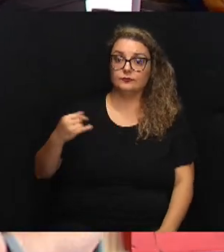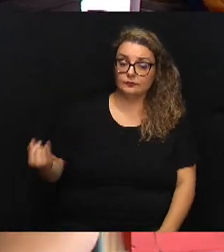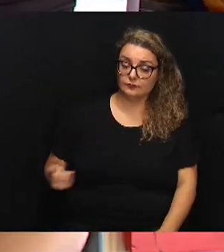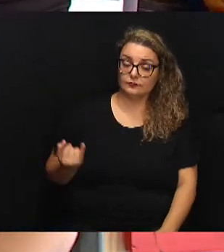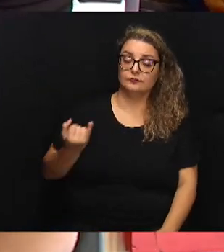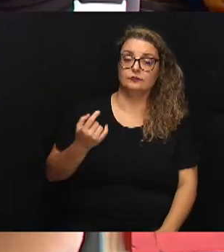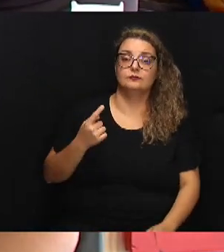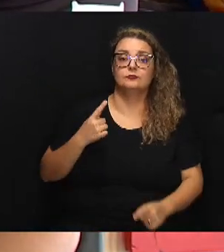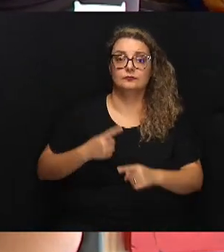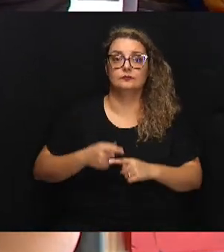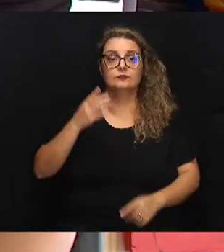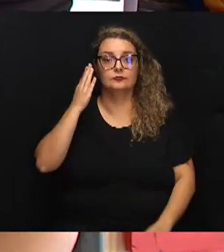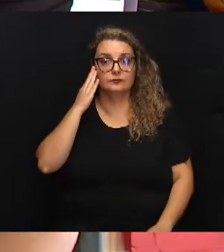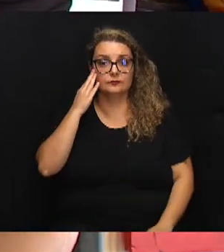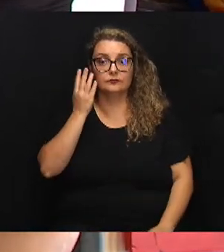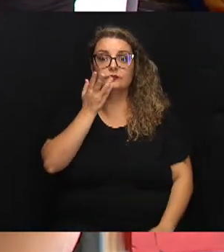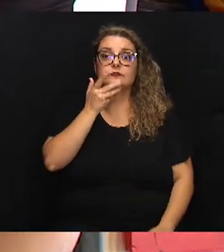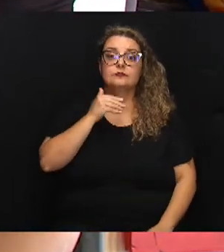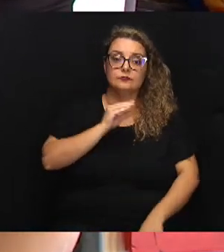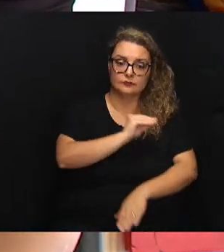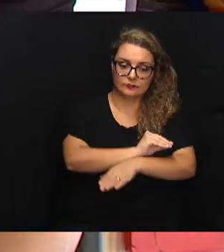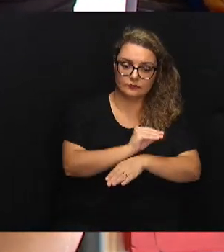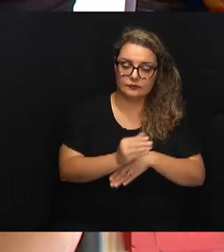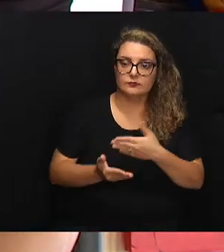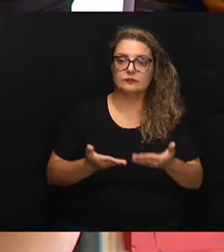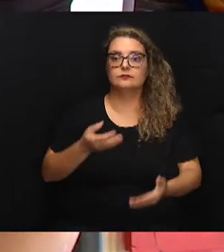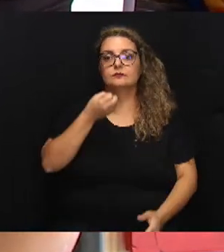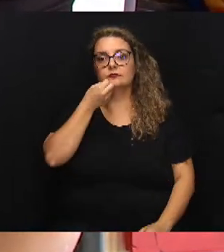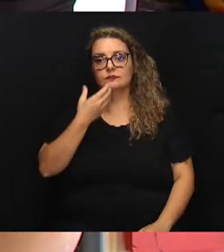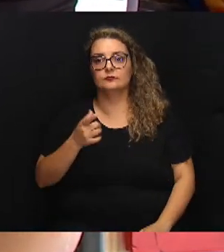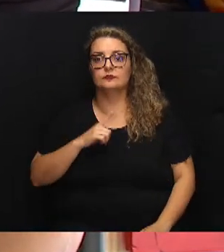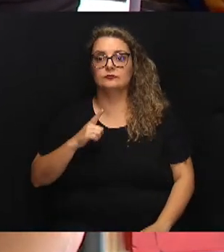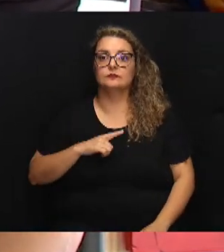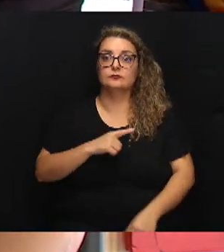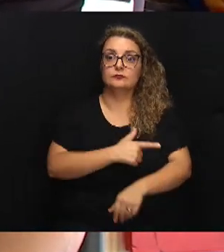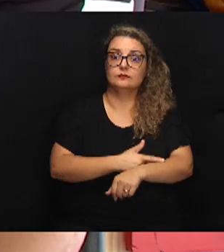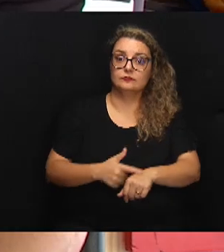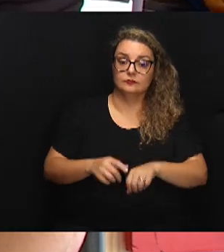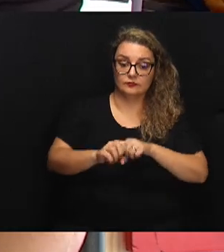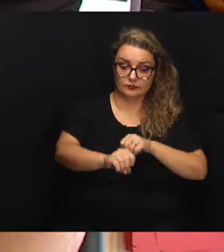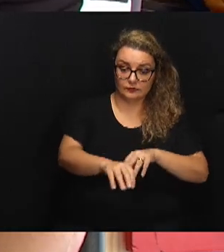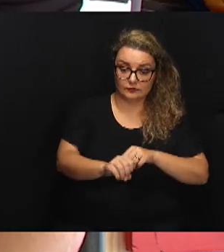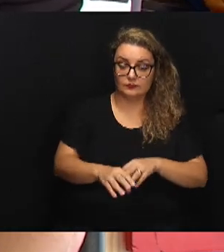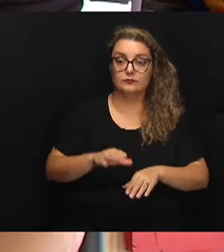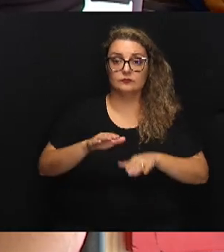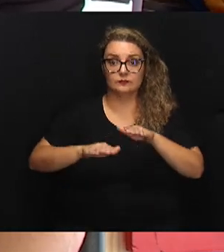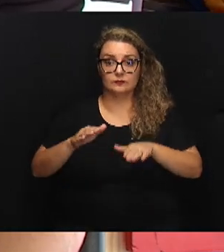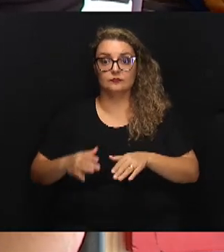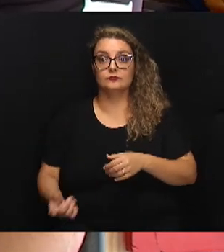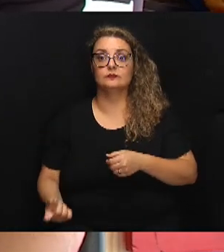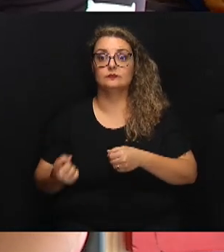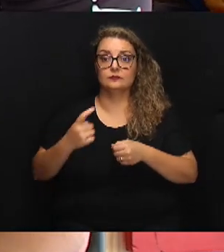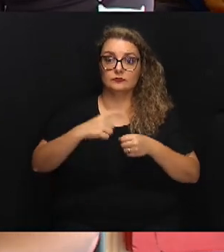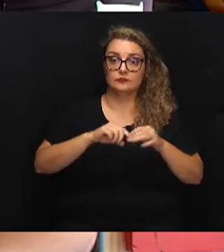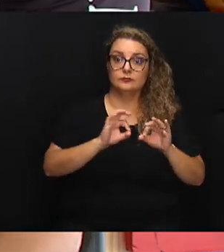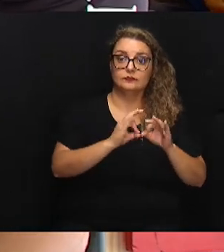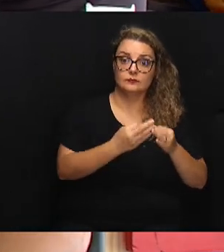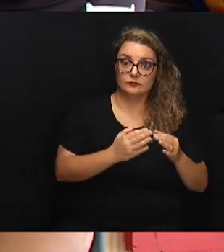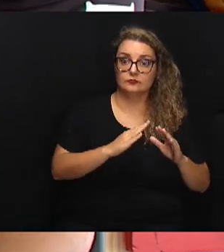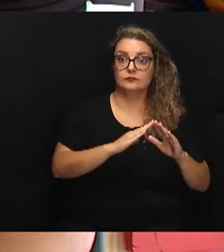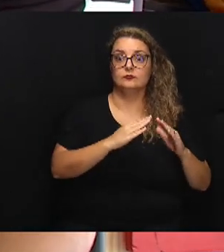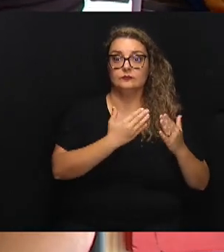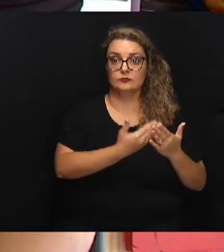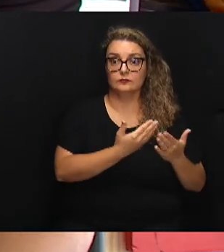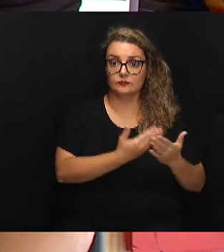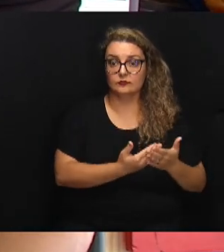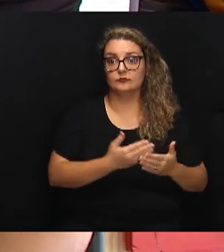gente sabe que aqui as crianças são bem cuidadas, as crianças têm uma educação, as crianças muitas vezes voltam a frequentar o ambiente escolar por conta